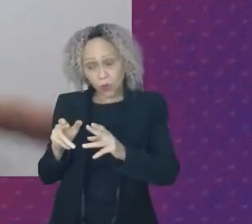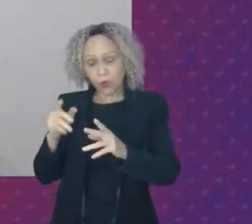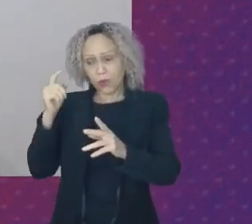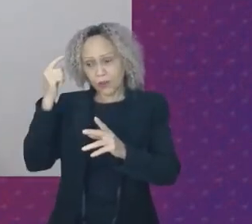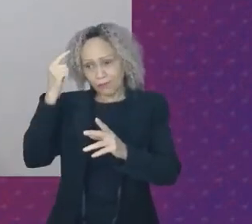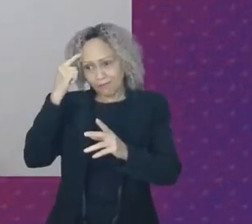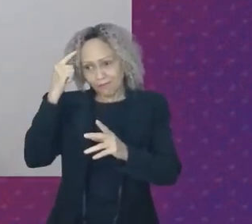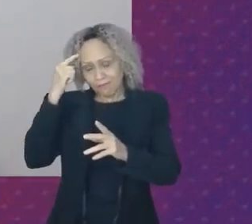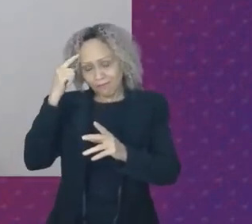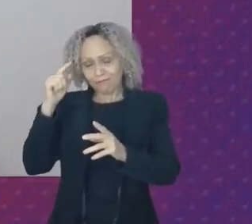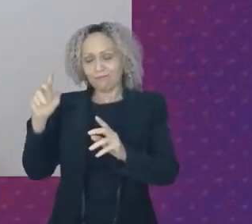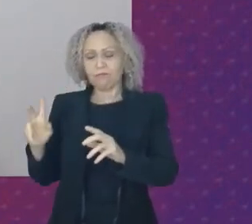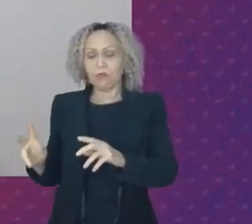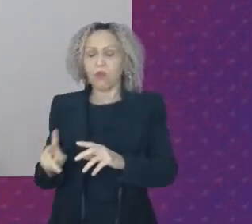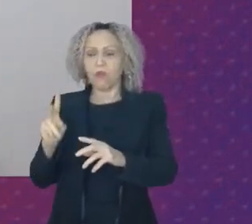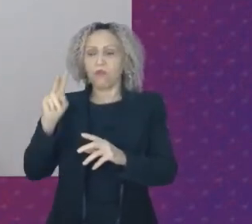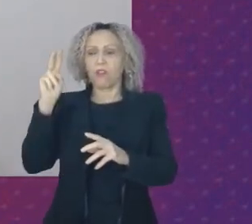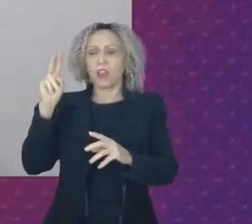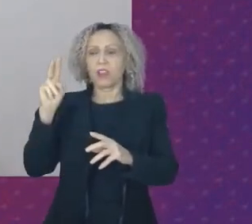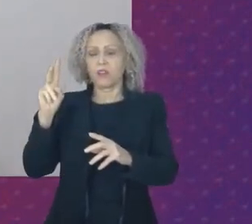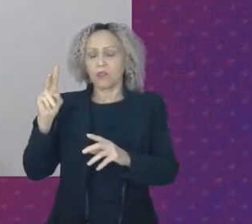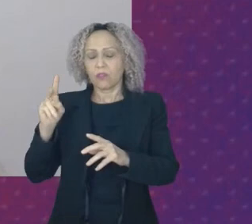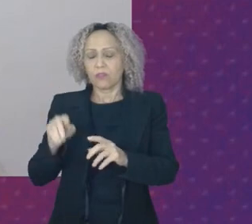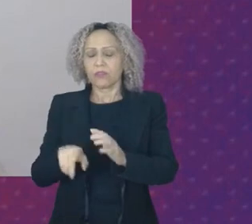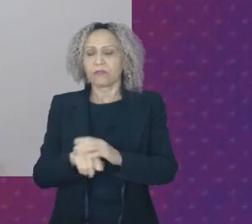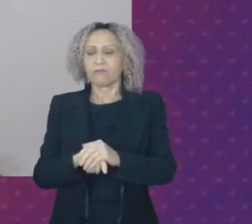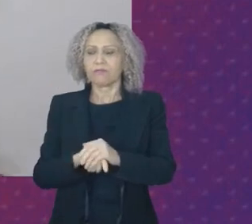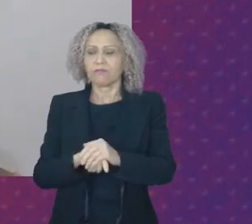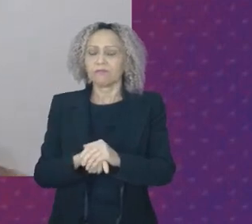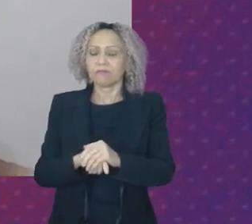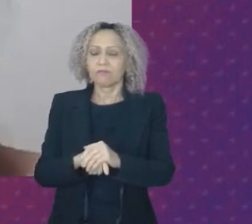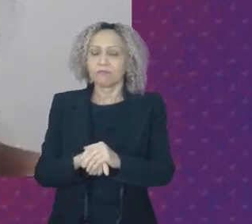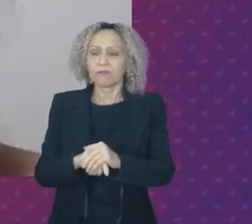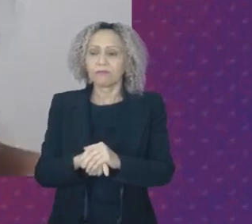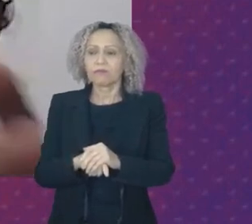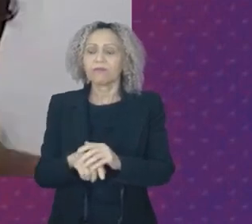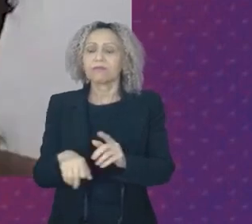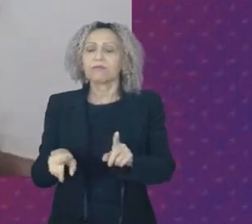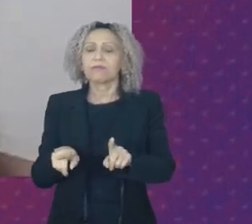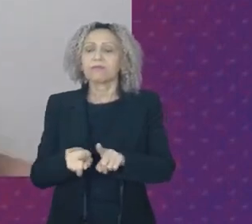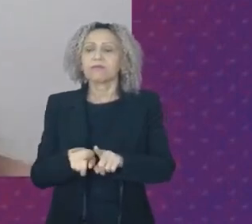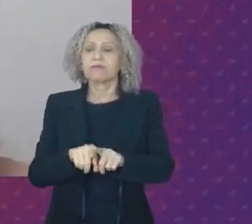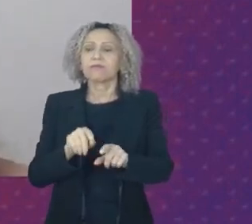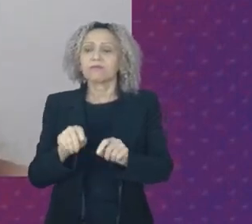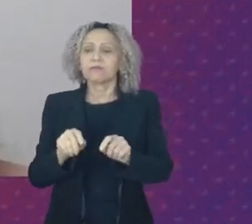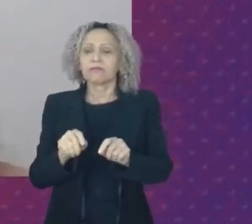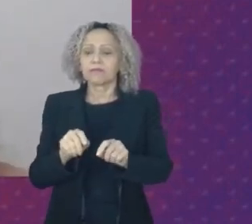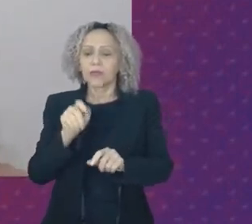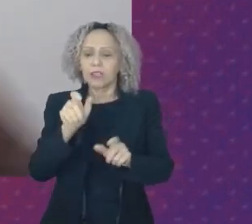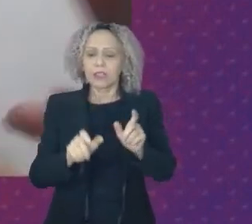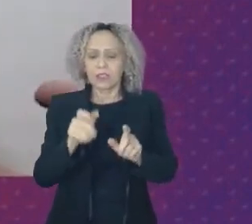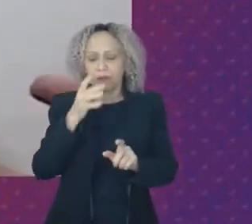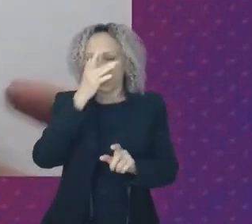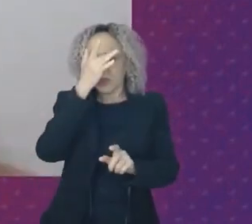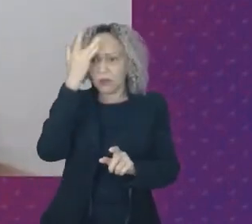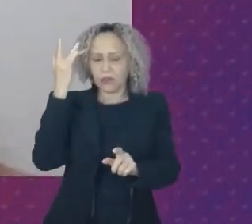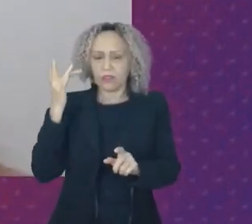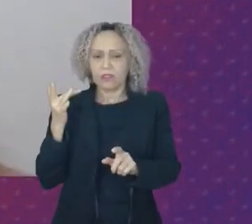né, mantenham ali uma proximidade da sua linha ideológica, e que é uma pessoa que